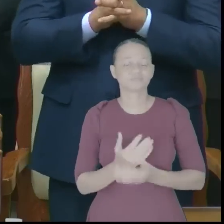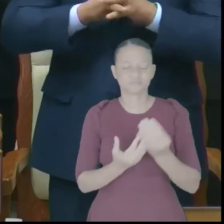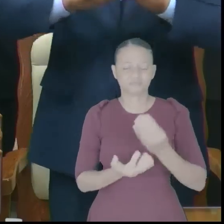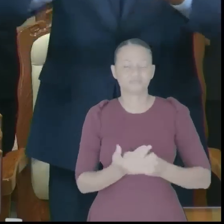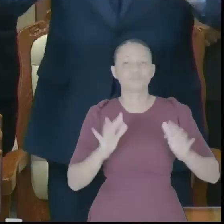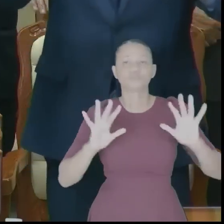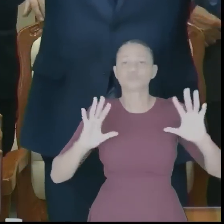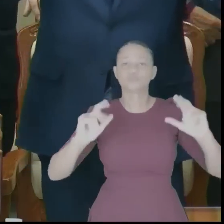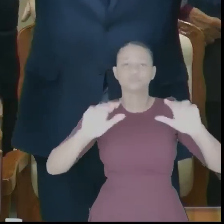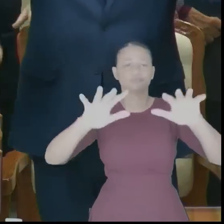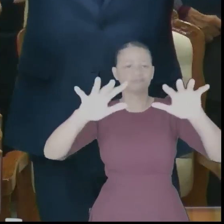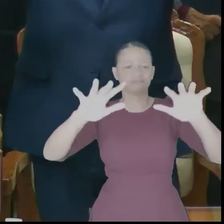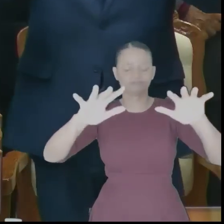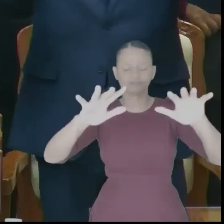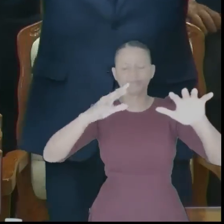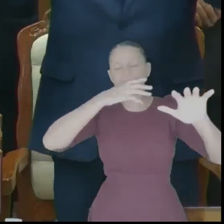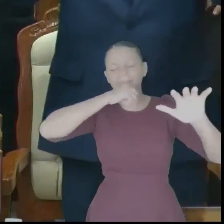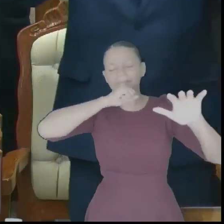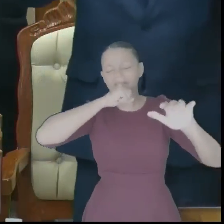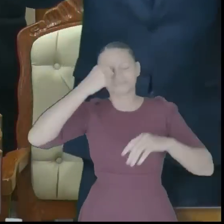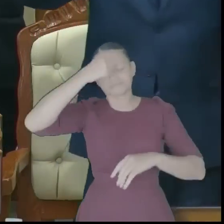cá. Pai Santo.